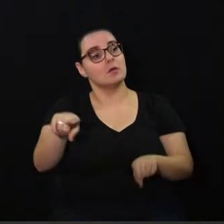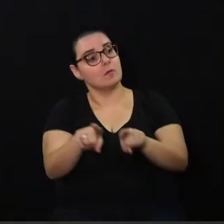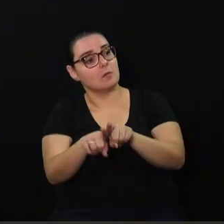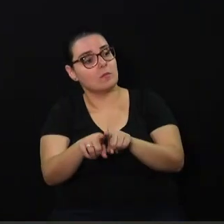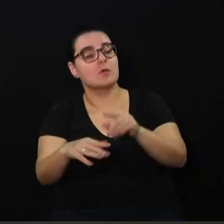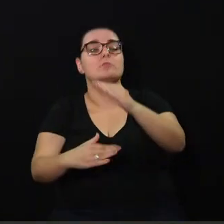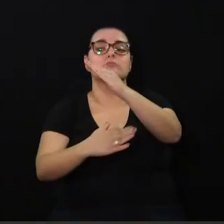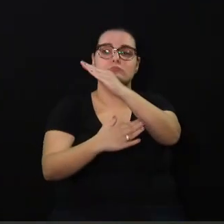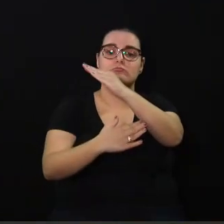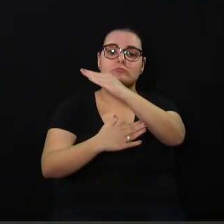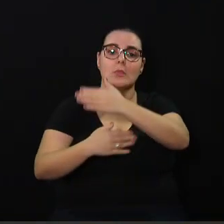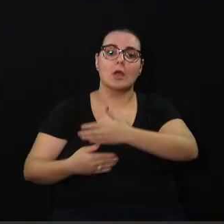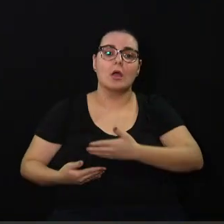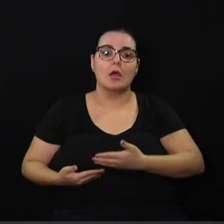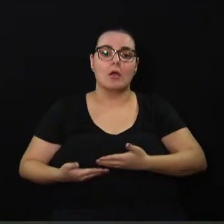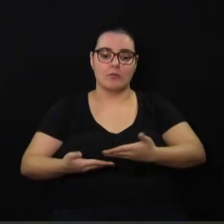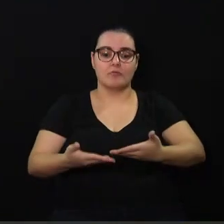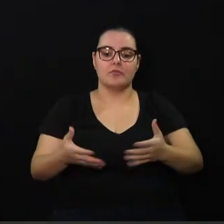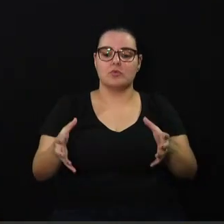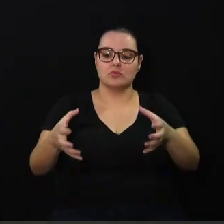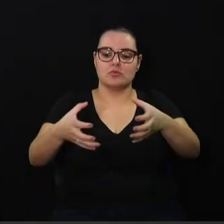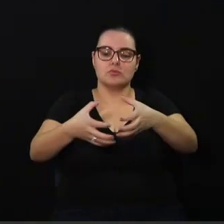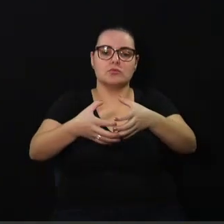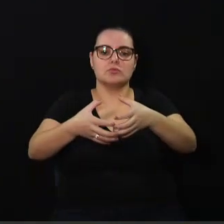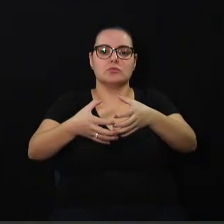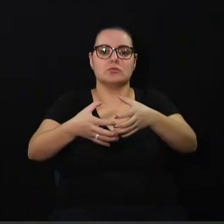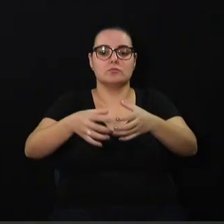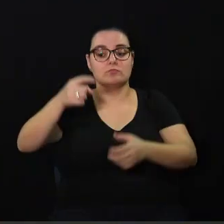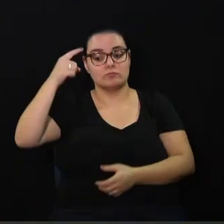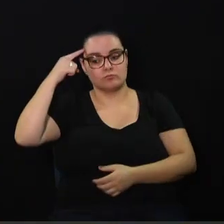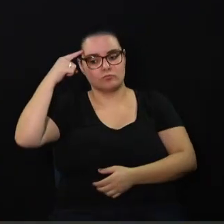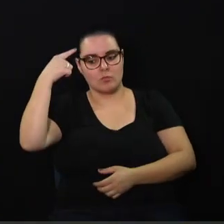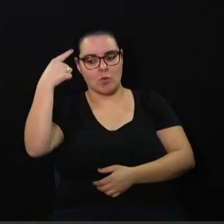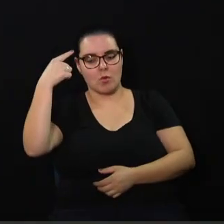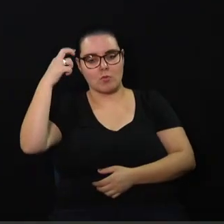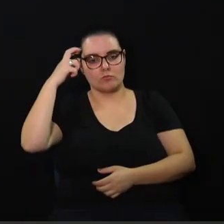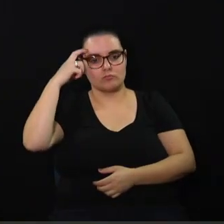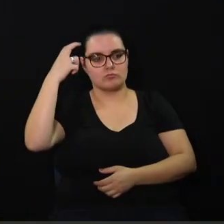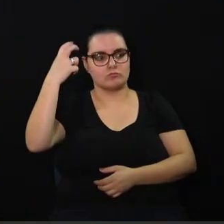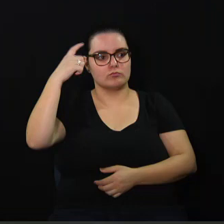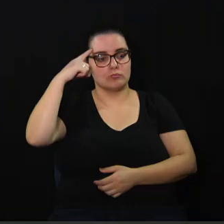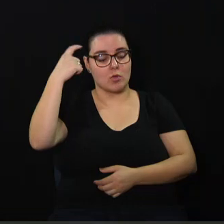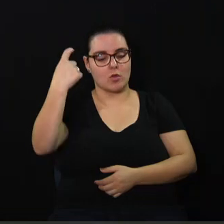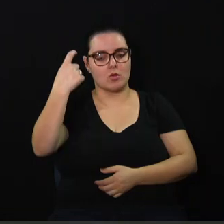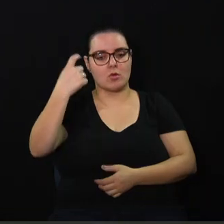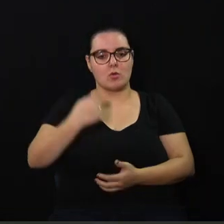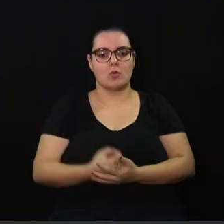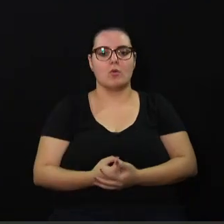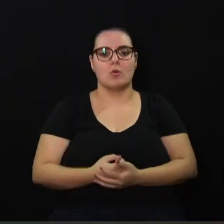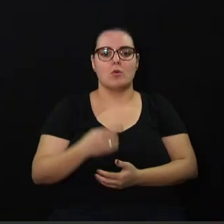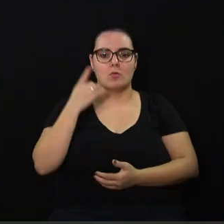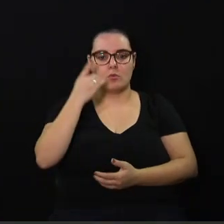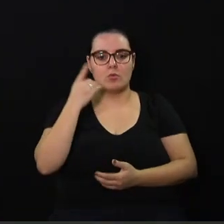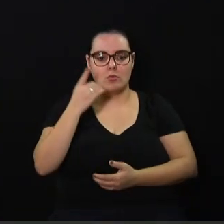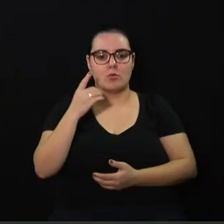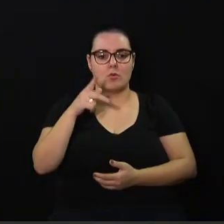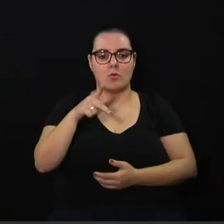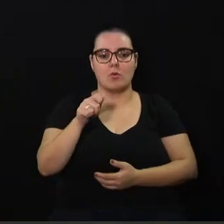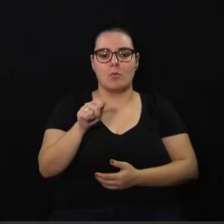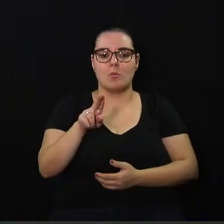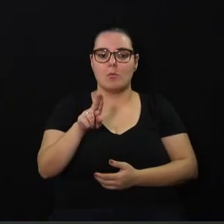frente parlamentar nacional de conscientização do autismo pelo deputado paulo frei aqui de